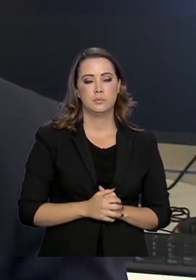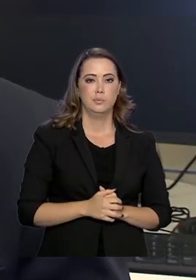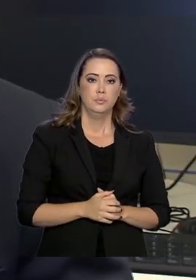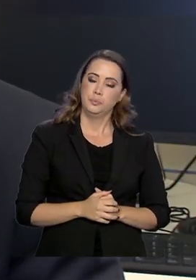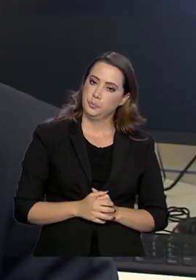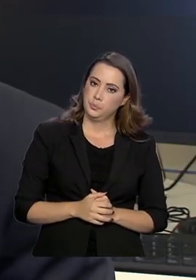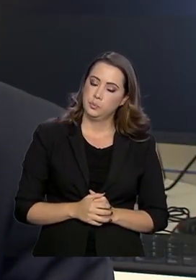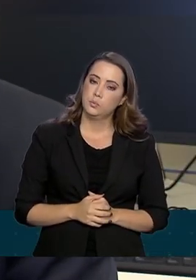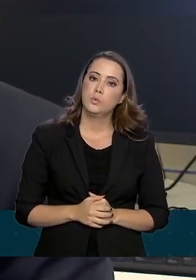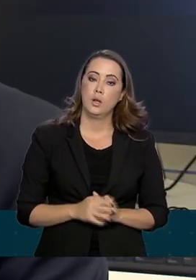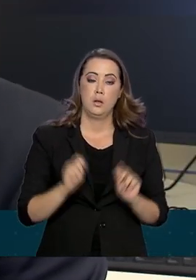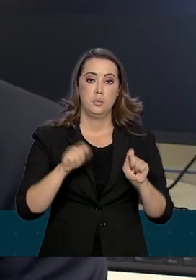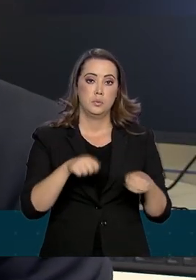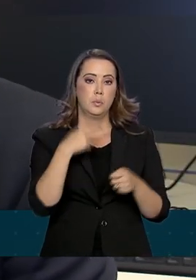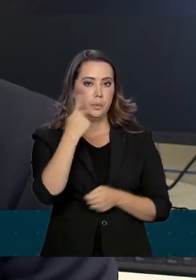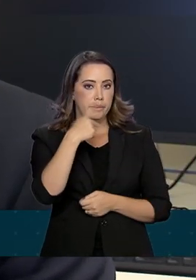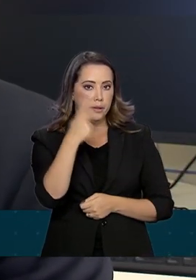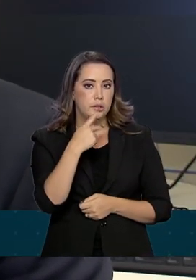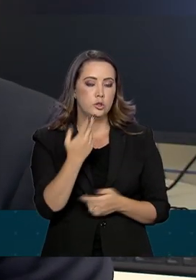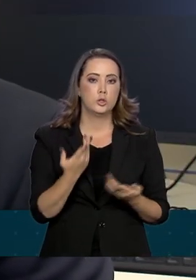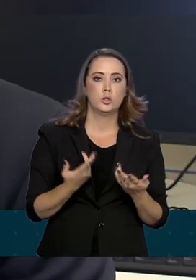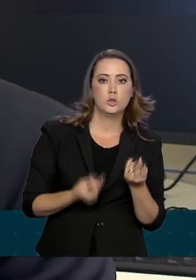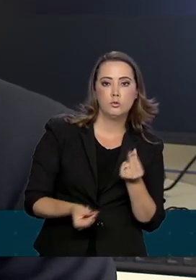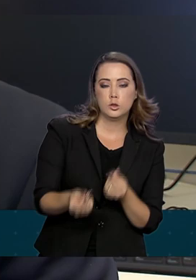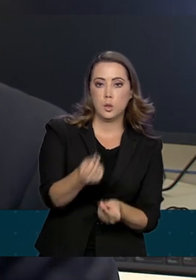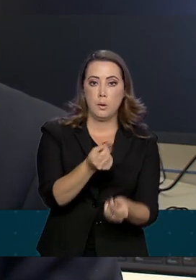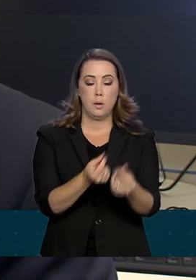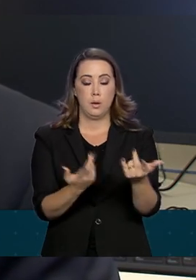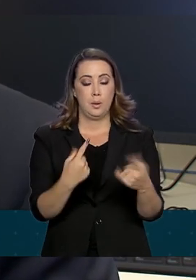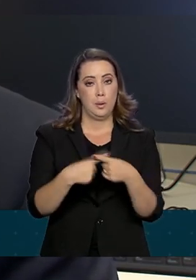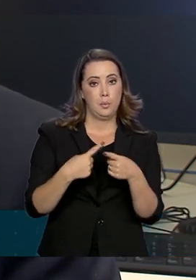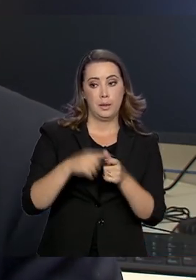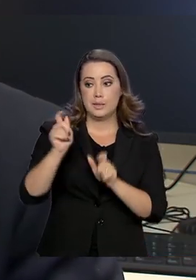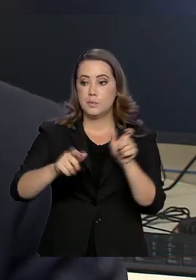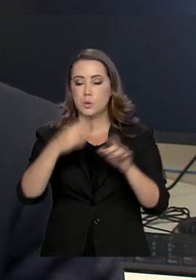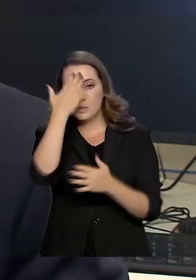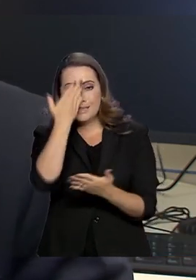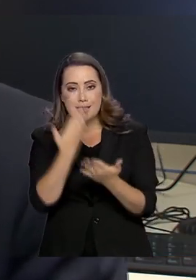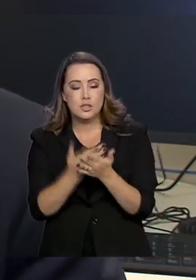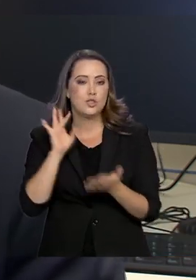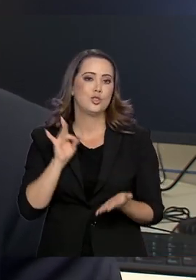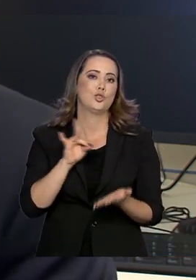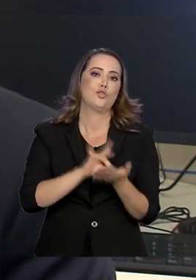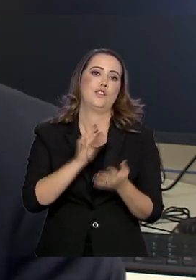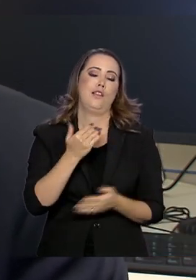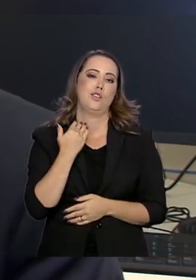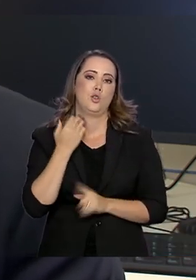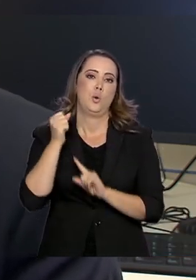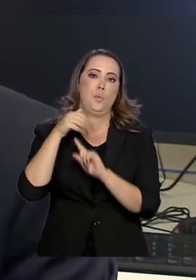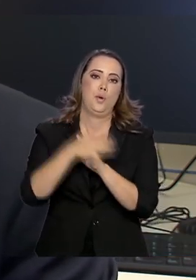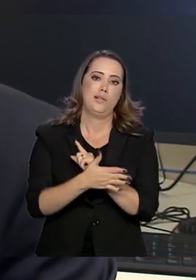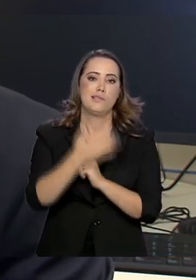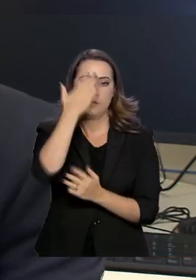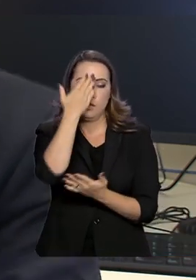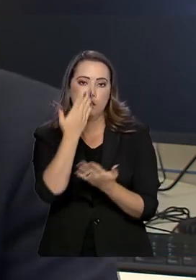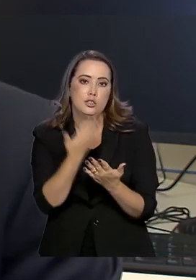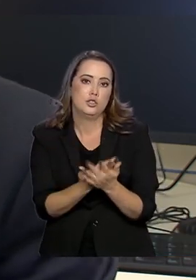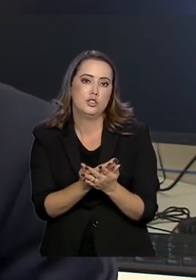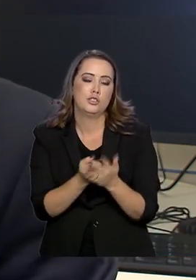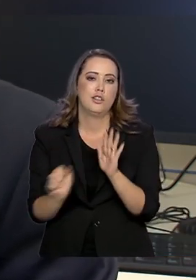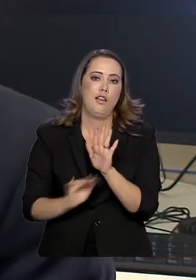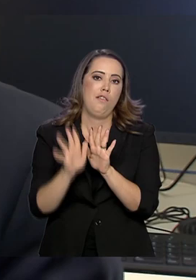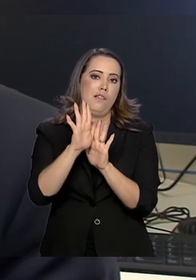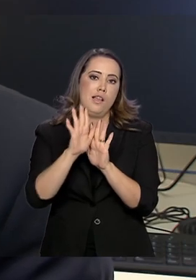que se refere à condução da política monetária. Quer dizer, os agentes acreditam realmente que o Banco Central tem um compromisso firme com a inflação baixa e na meta.